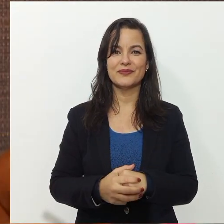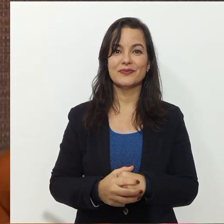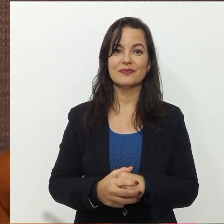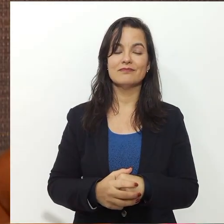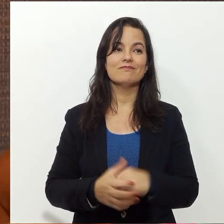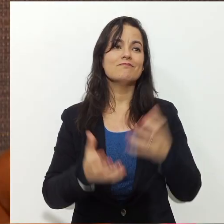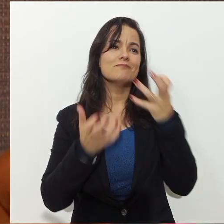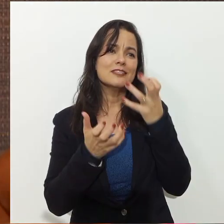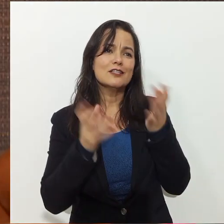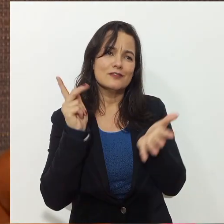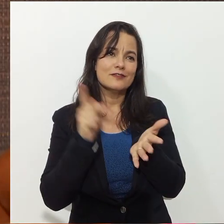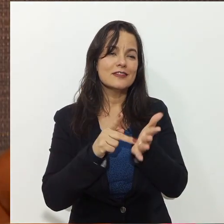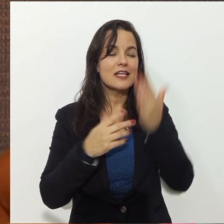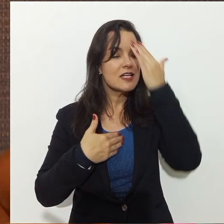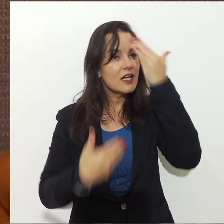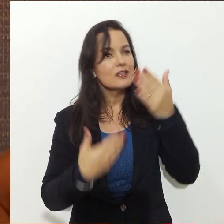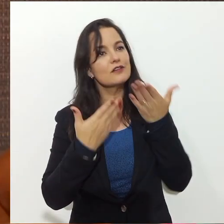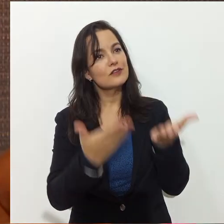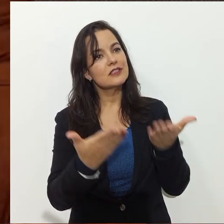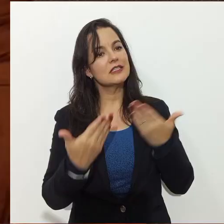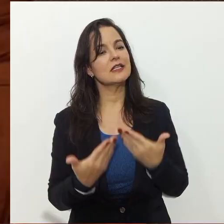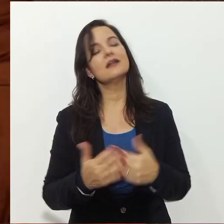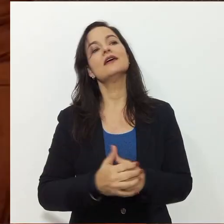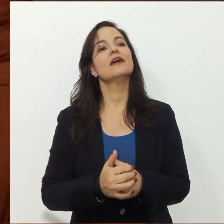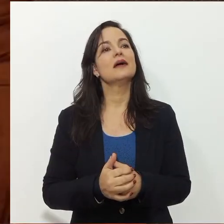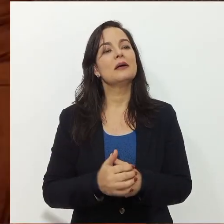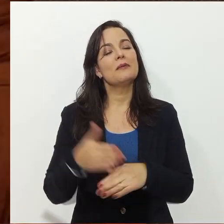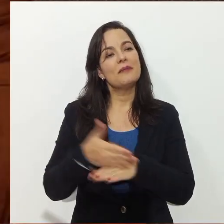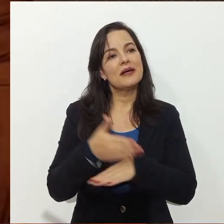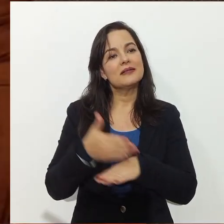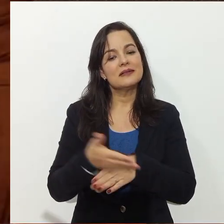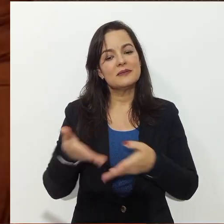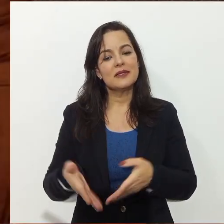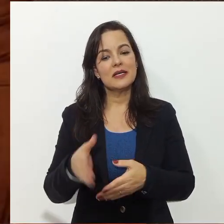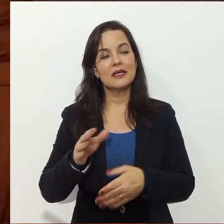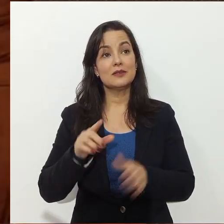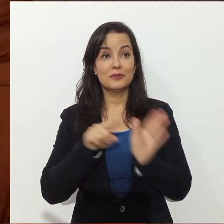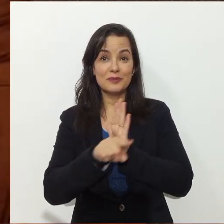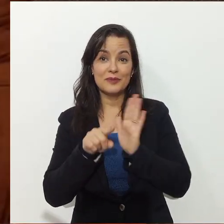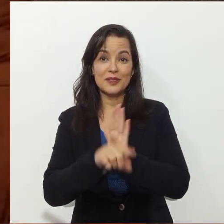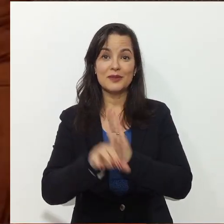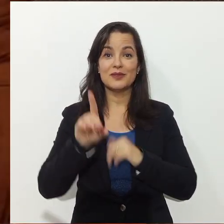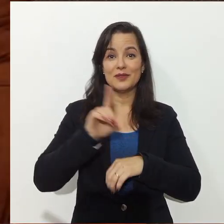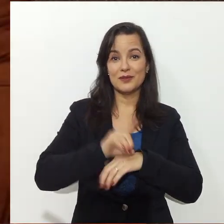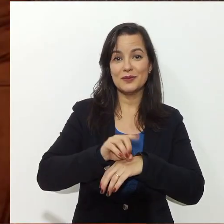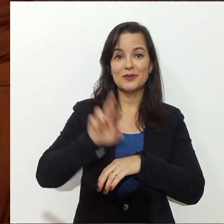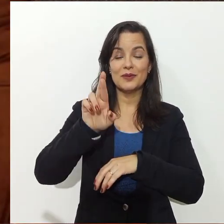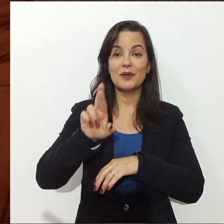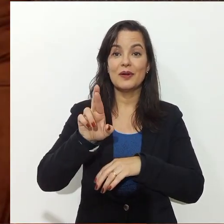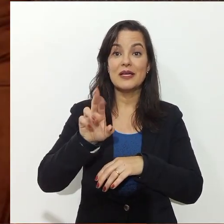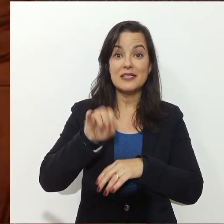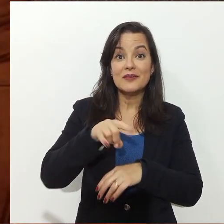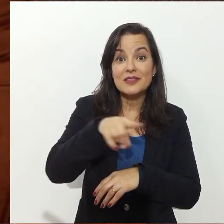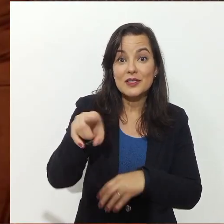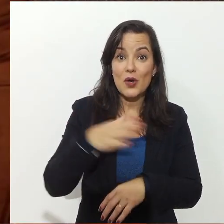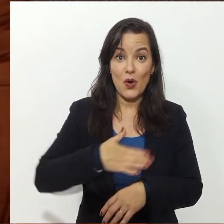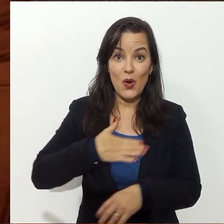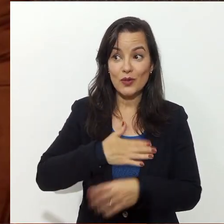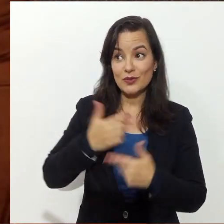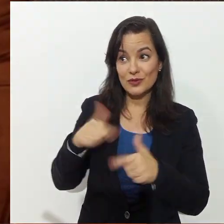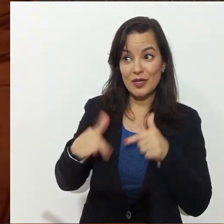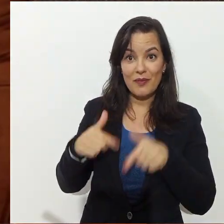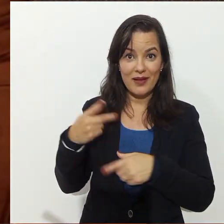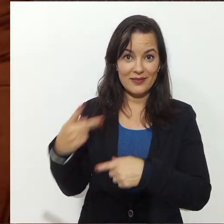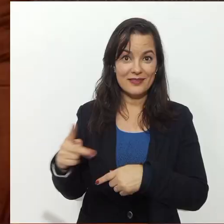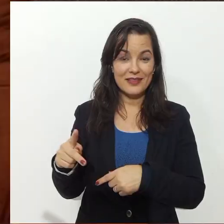gente, a participação de você aqui no Consulta ao Doutor. Para quem gostou do trabalho da Letícia, gente, ela é professora bilíngue de surdos e intérprete de